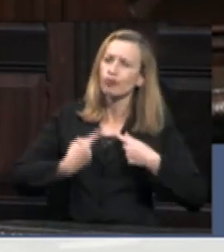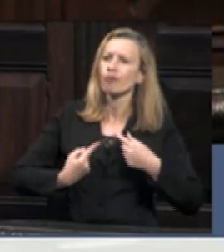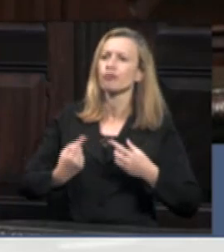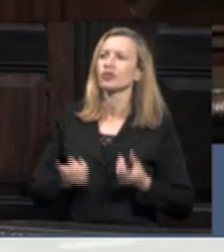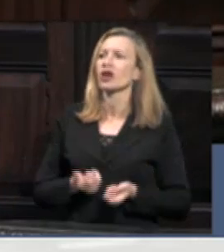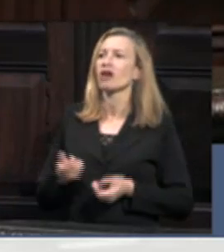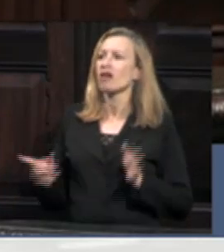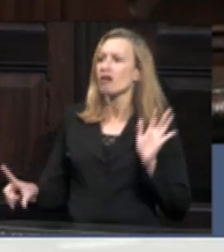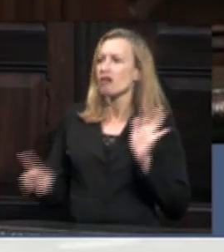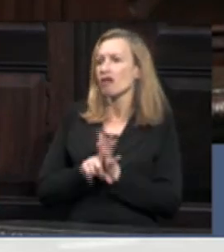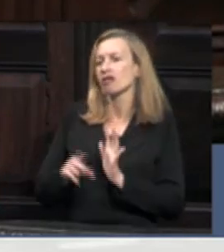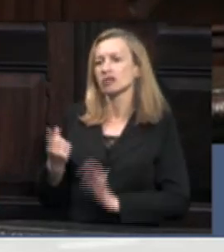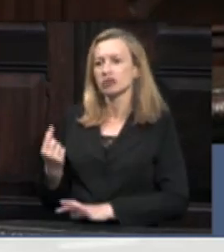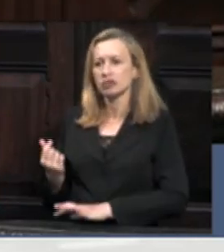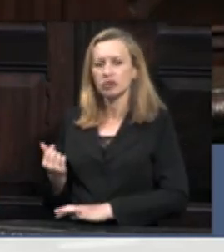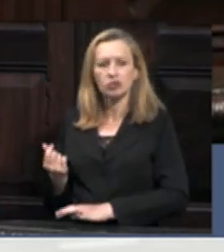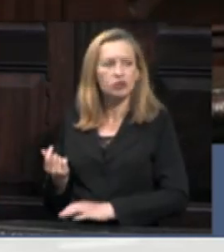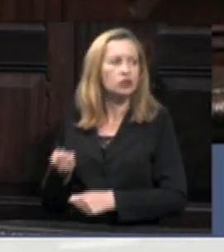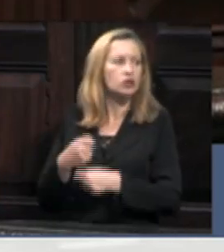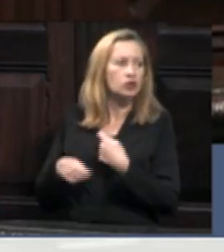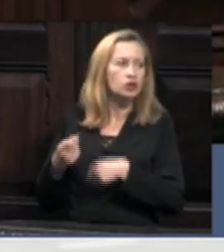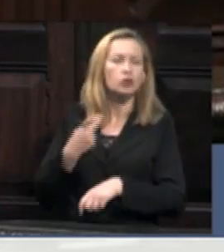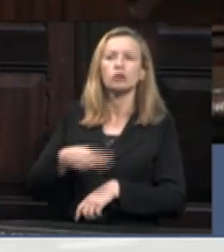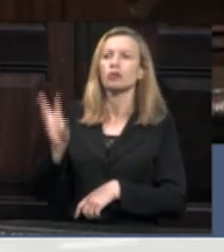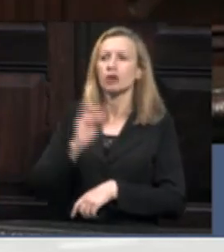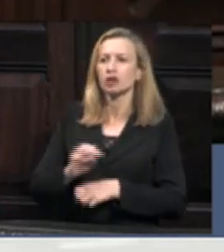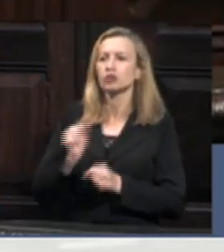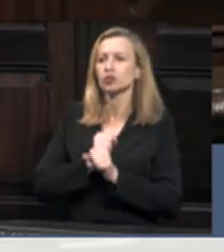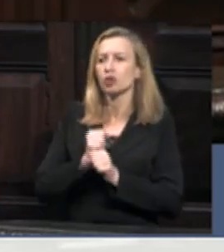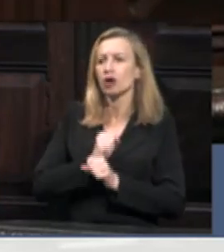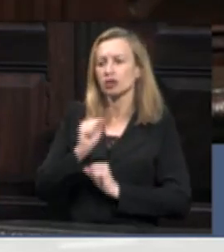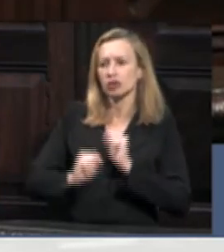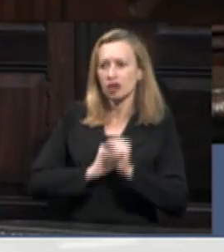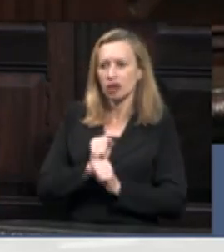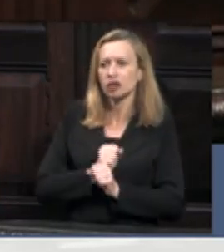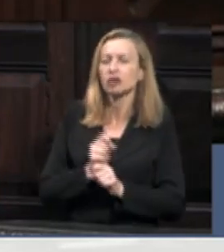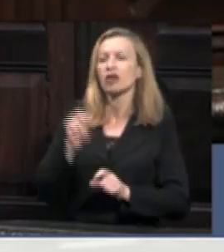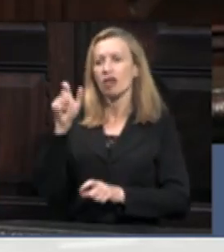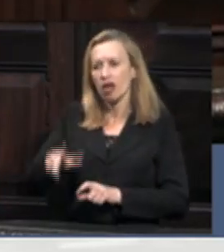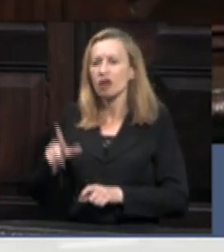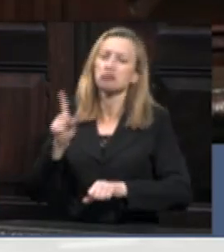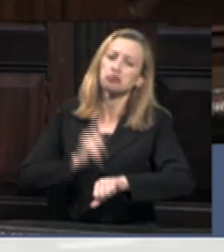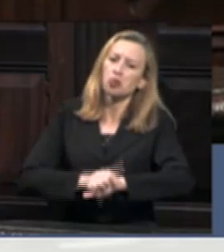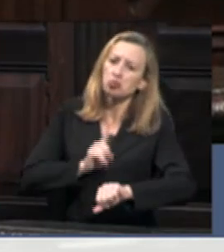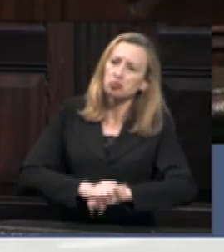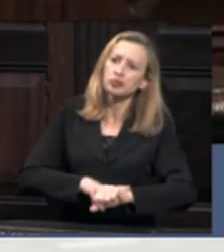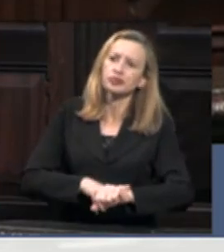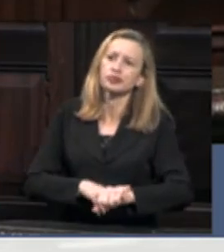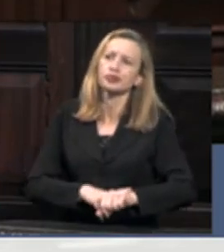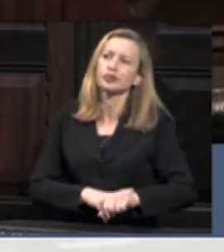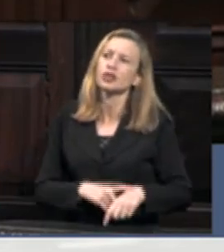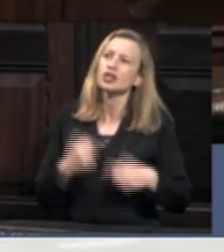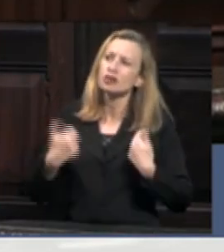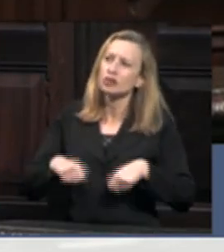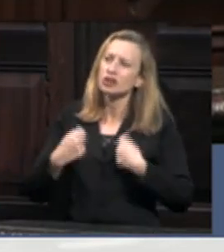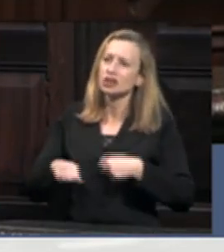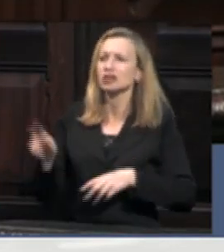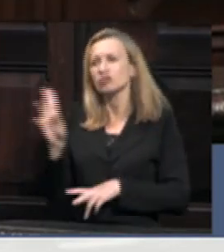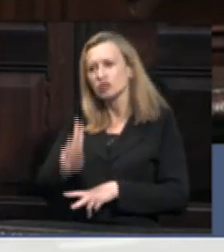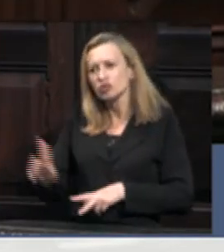orçamentária anual, se discute o PPA, o Plano Plurianual, é um momento que deveria ser usado como